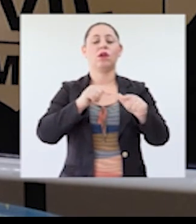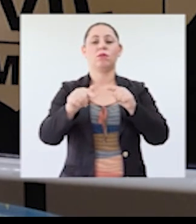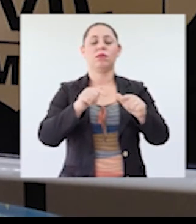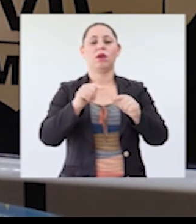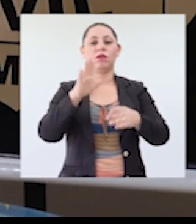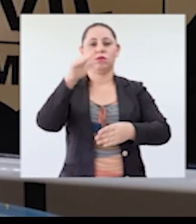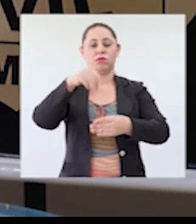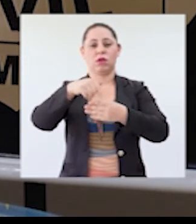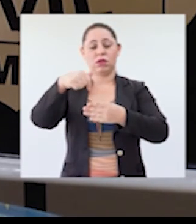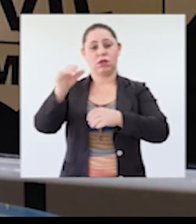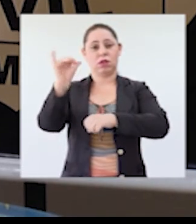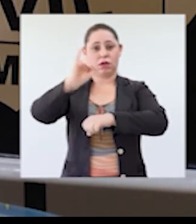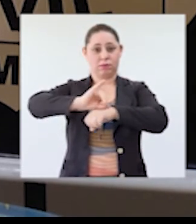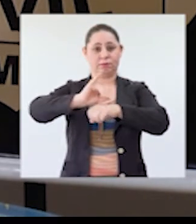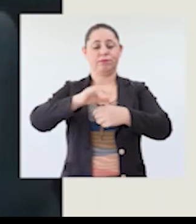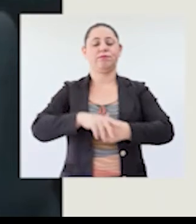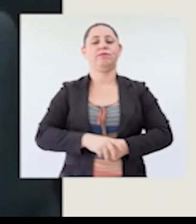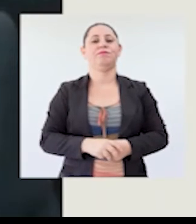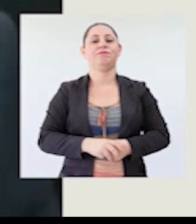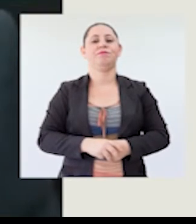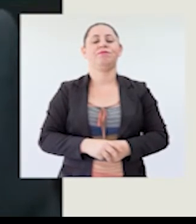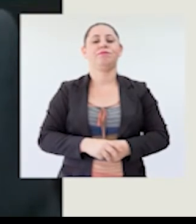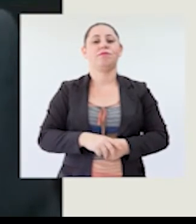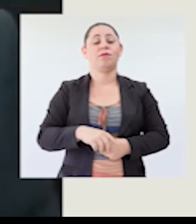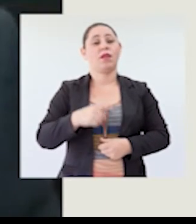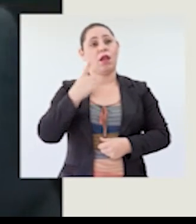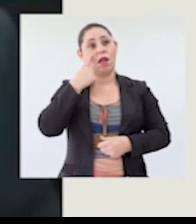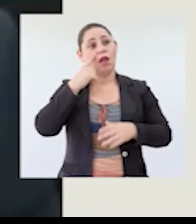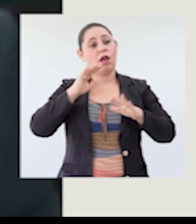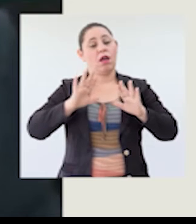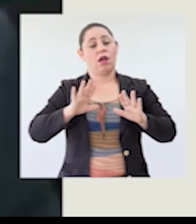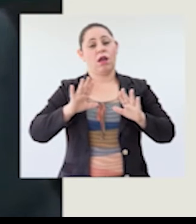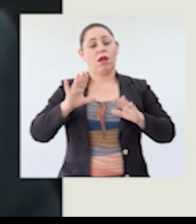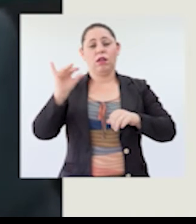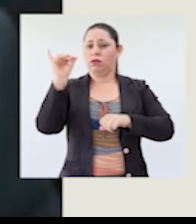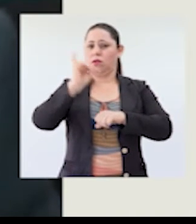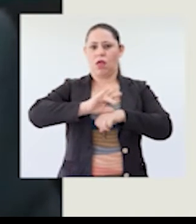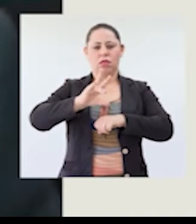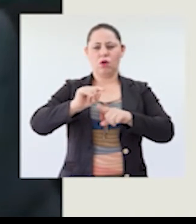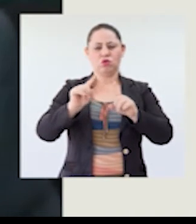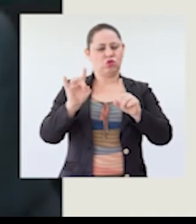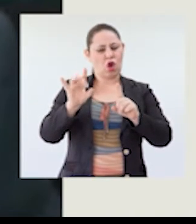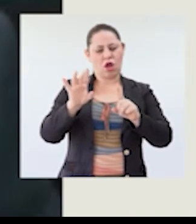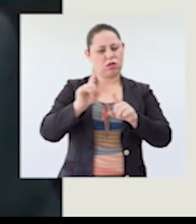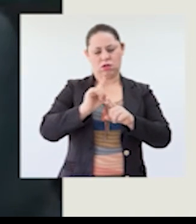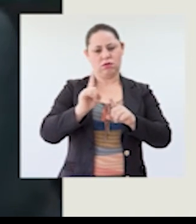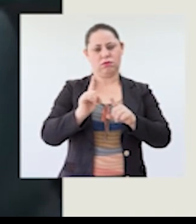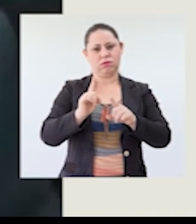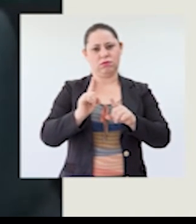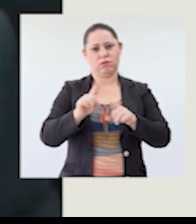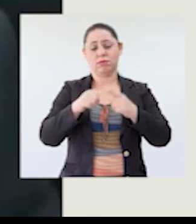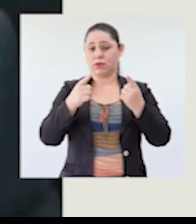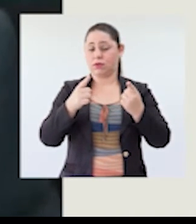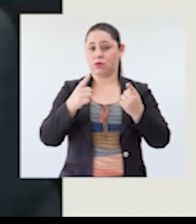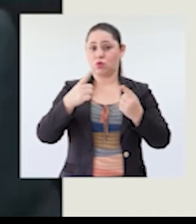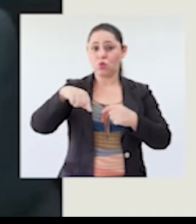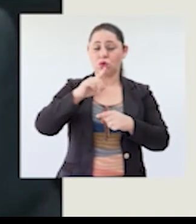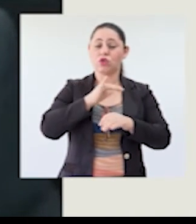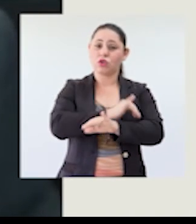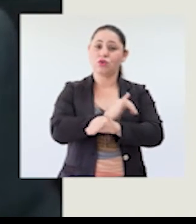das eleições na nossa capital? Não só na capital, nós